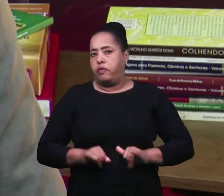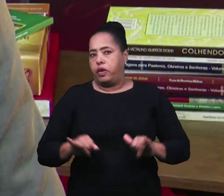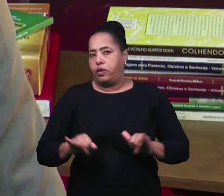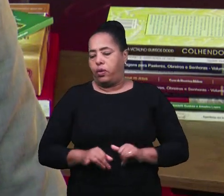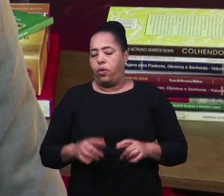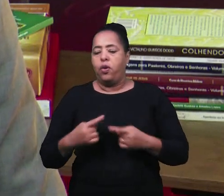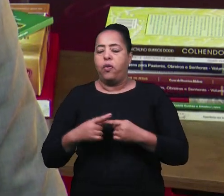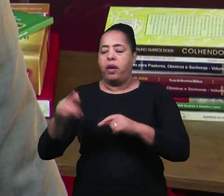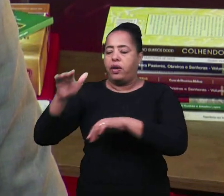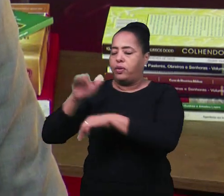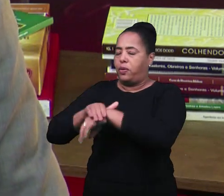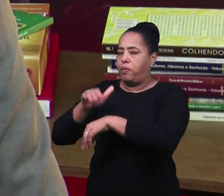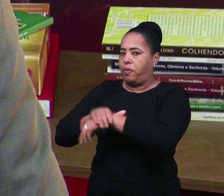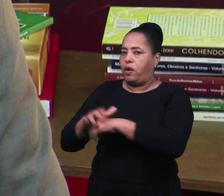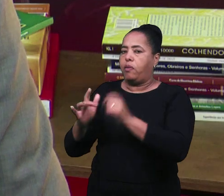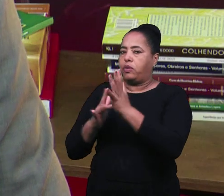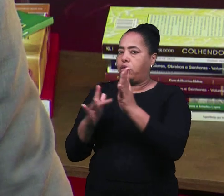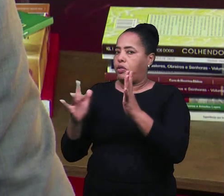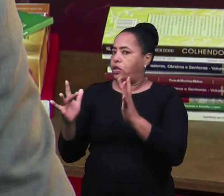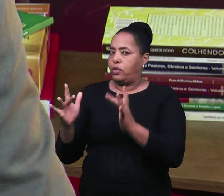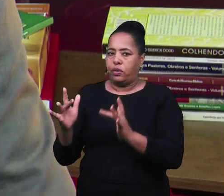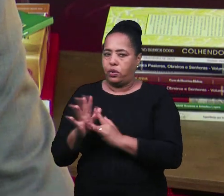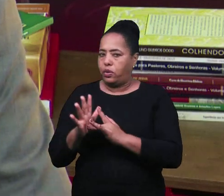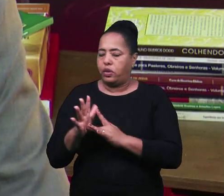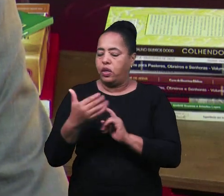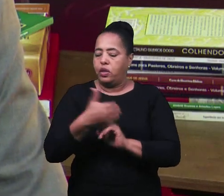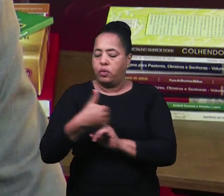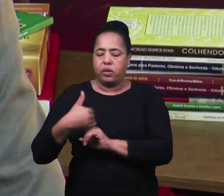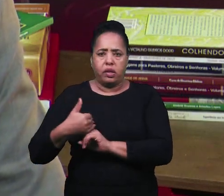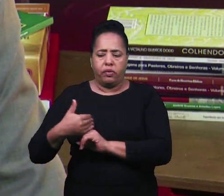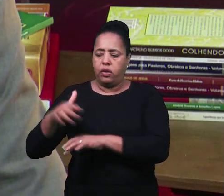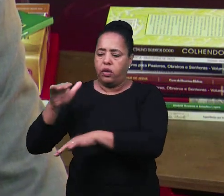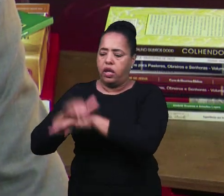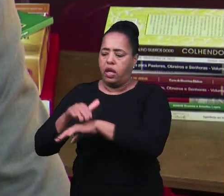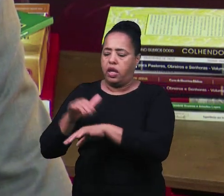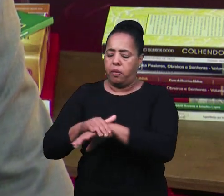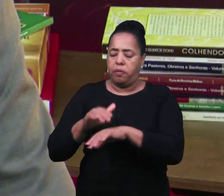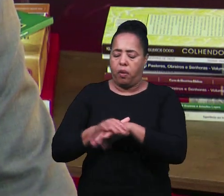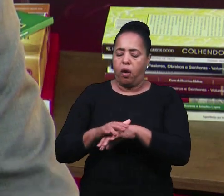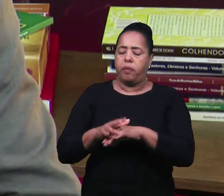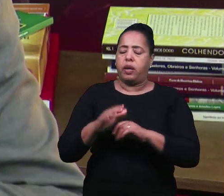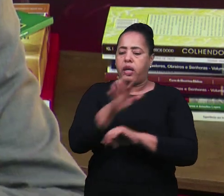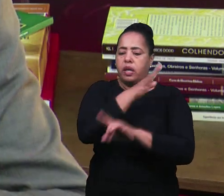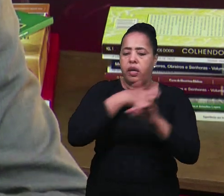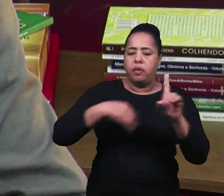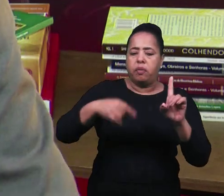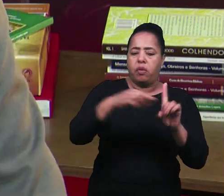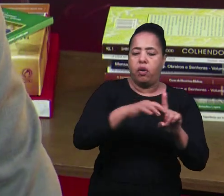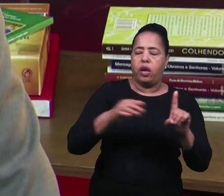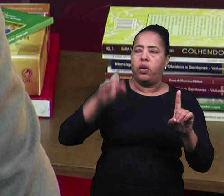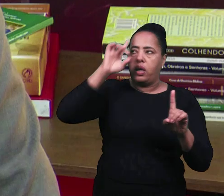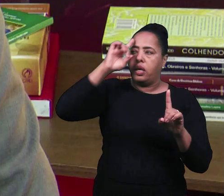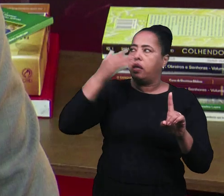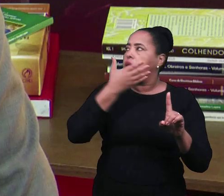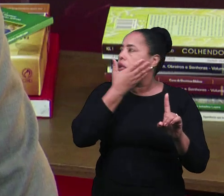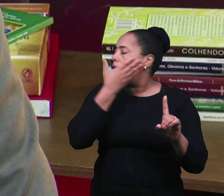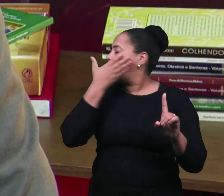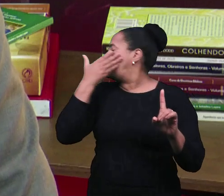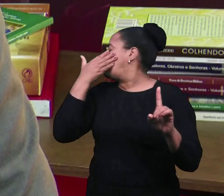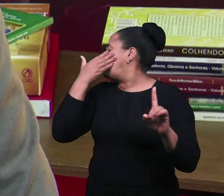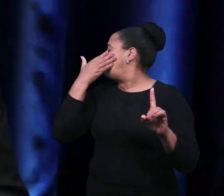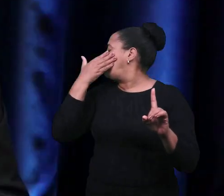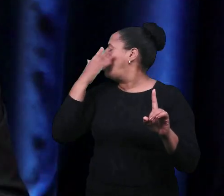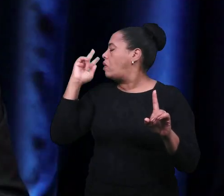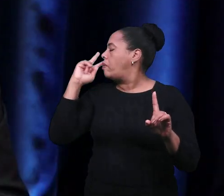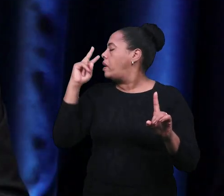se poupou dessa dor, né? Ao texto que o Senhor ele vira o rosto, né? E justamente. Para não ver ali o sofrimento do